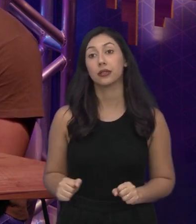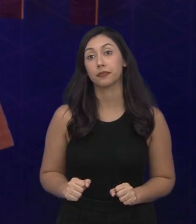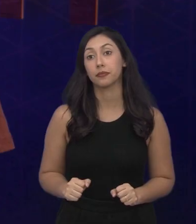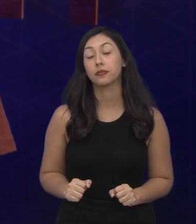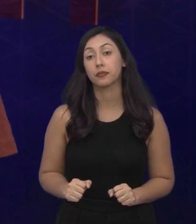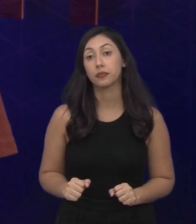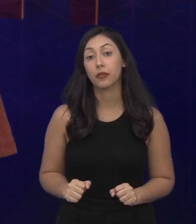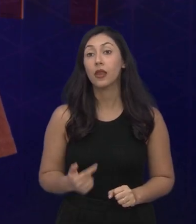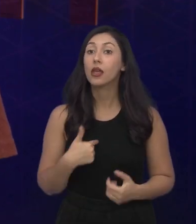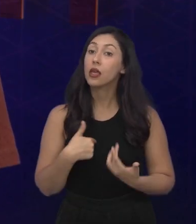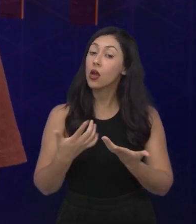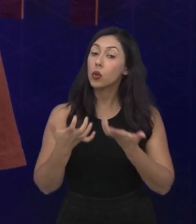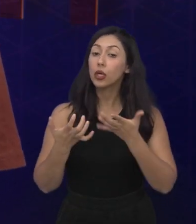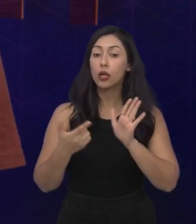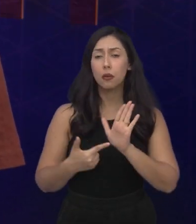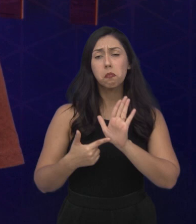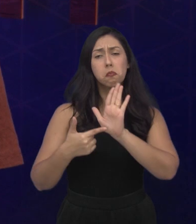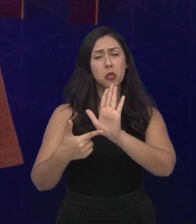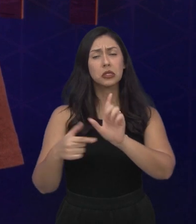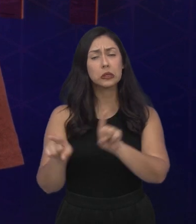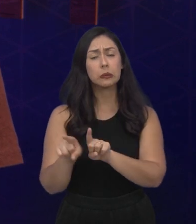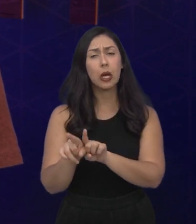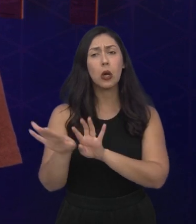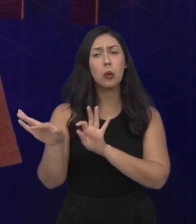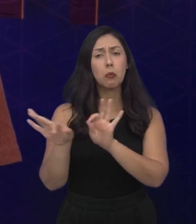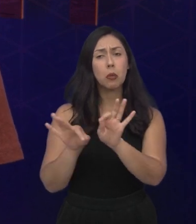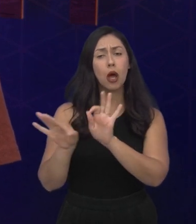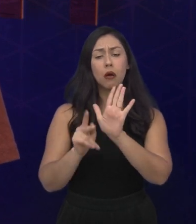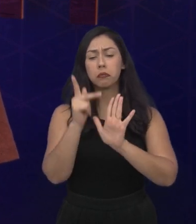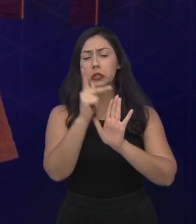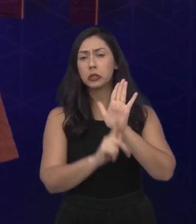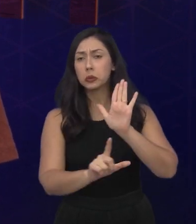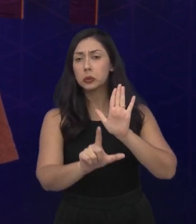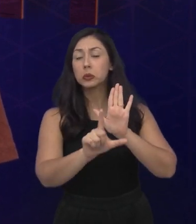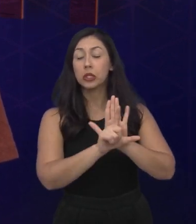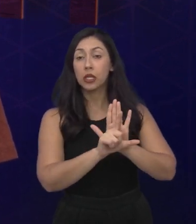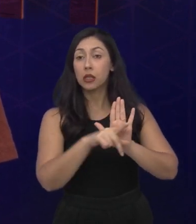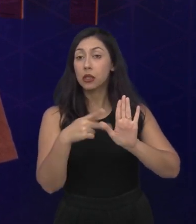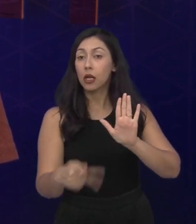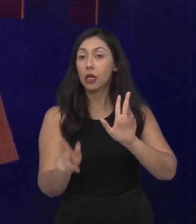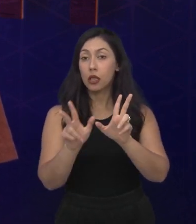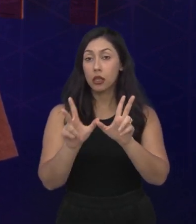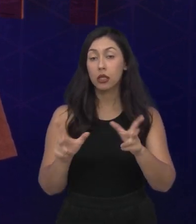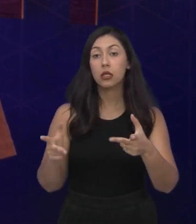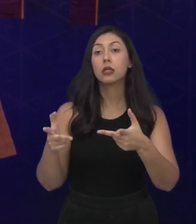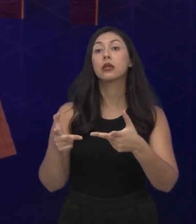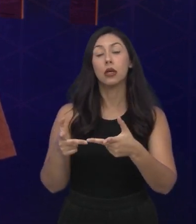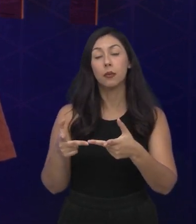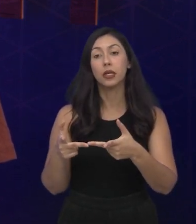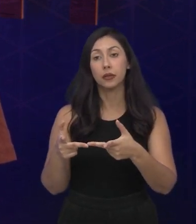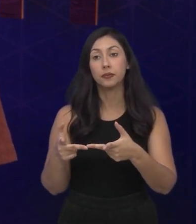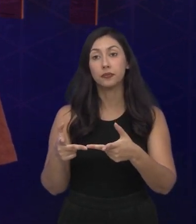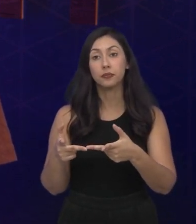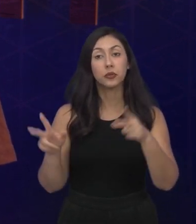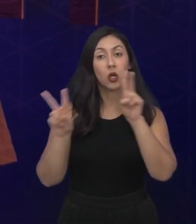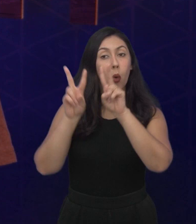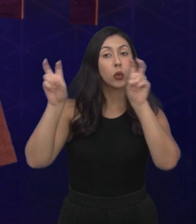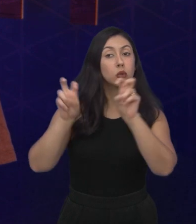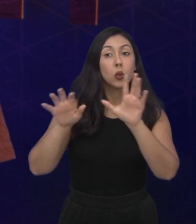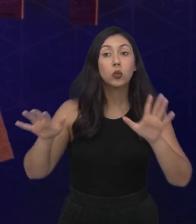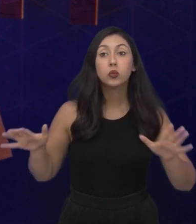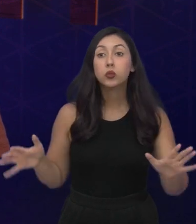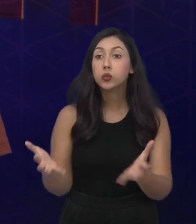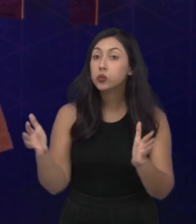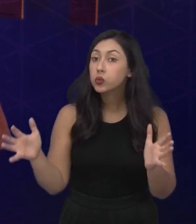também. E eu queria também pontuar, Vicky, um projeto de lei que a gente teve aqui na Câmara, que é sobre